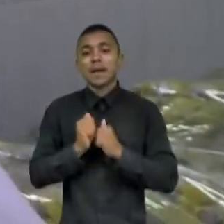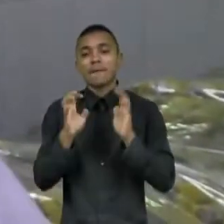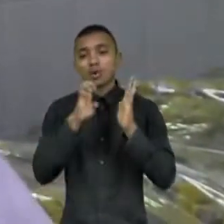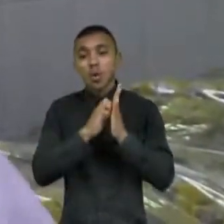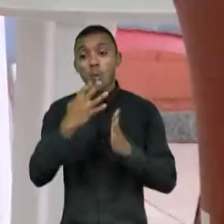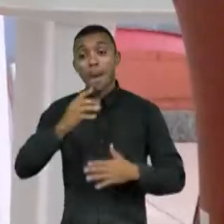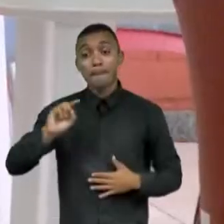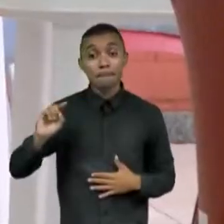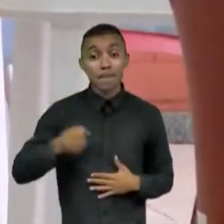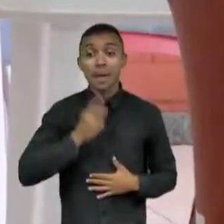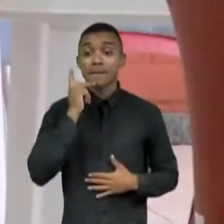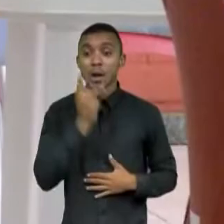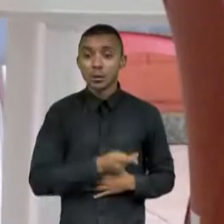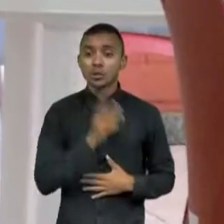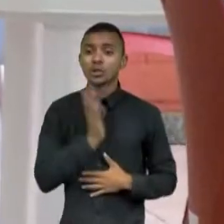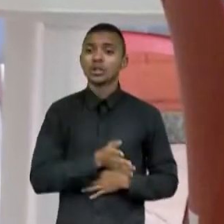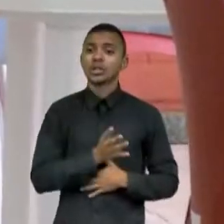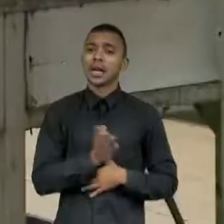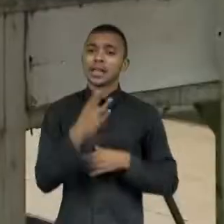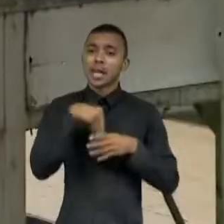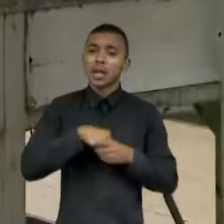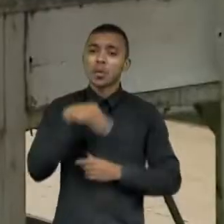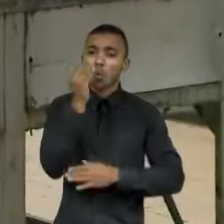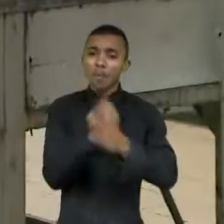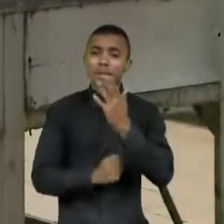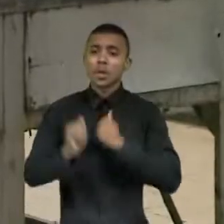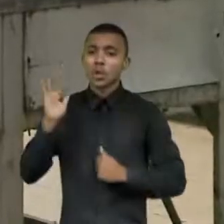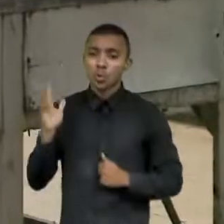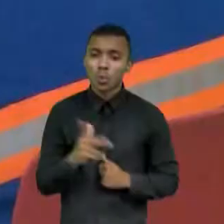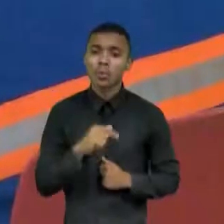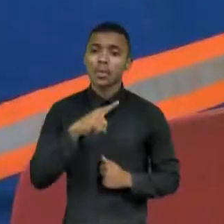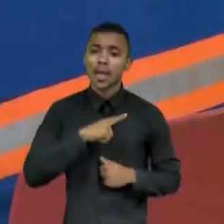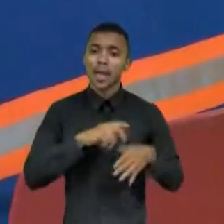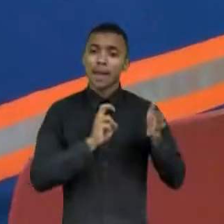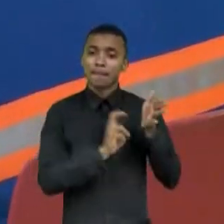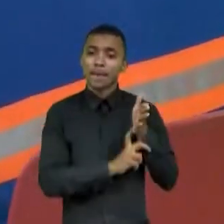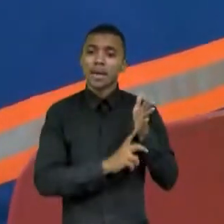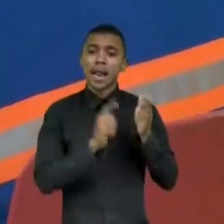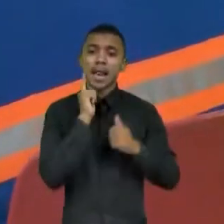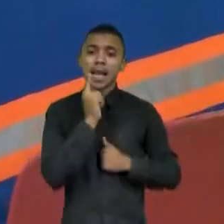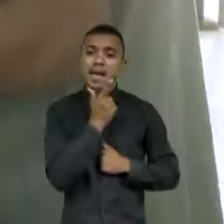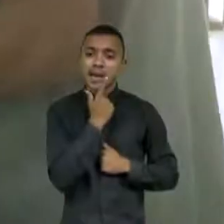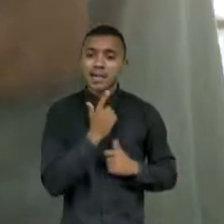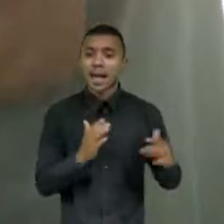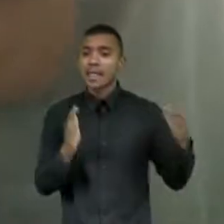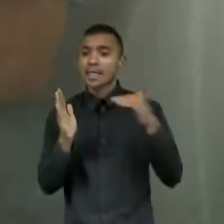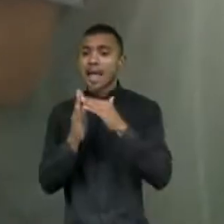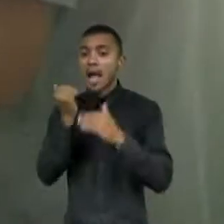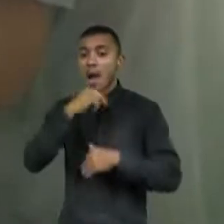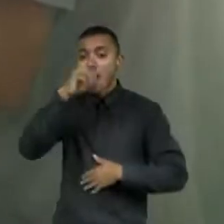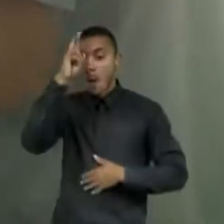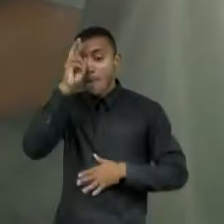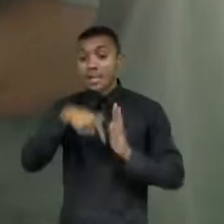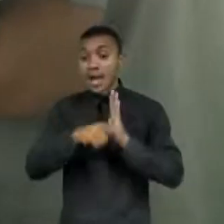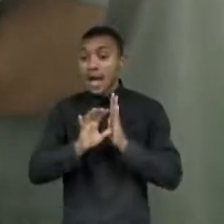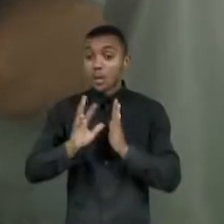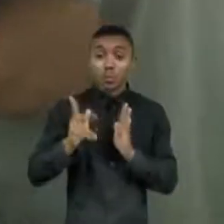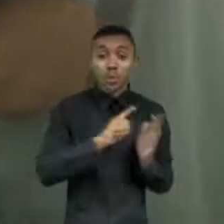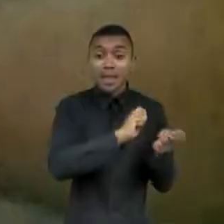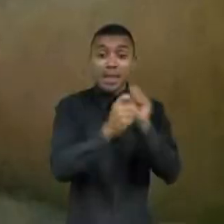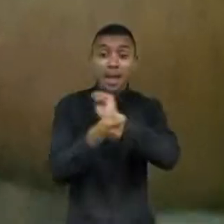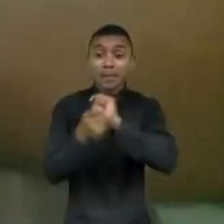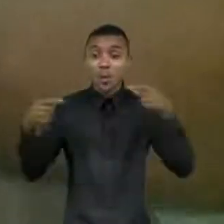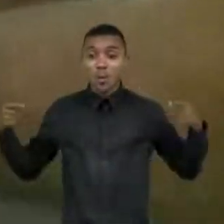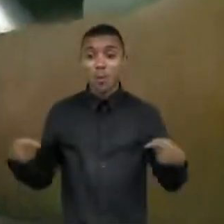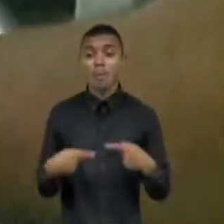eles oferecem todas as refeições, desde o café da manhã até a ceia, e tudo bem adaptado com o